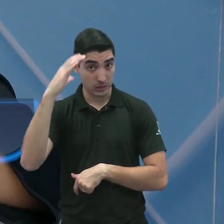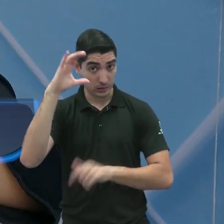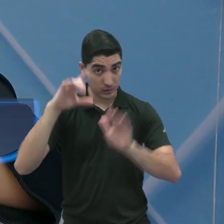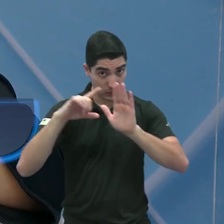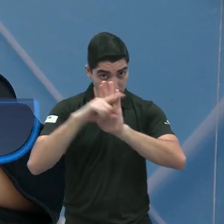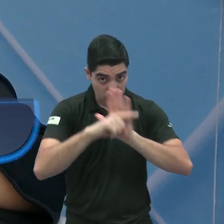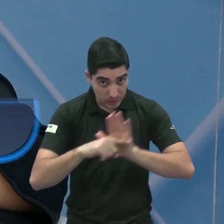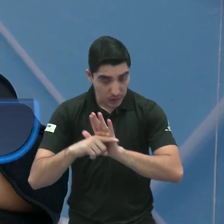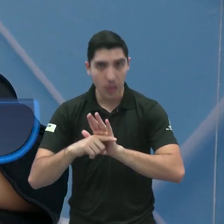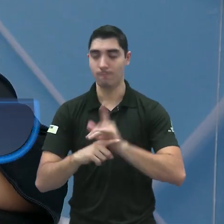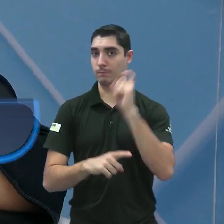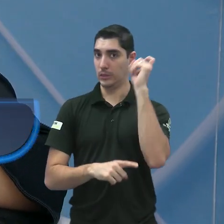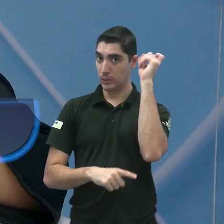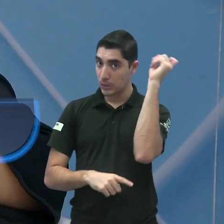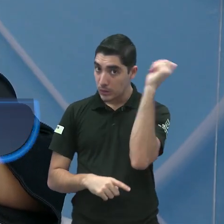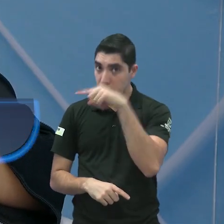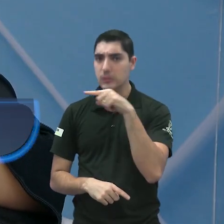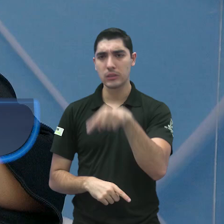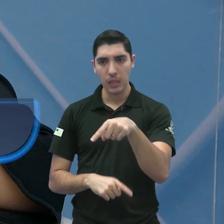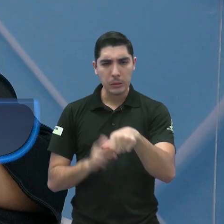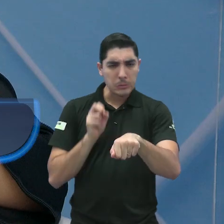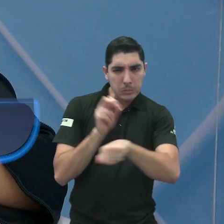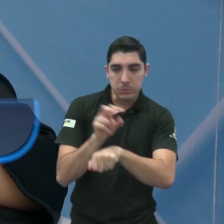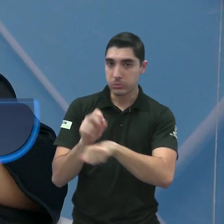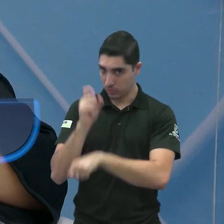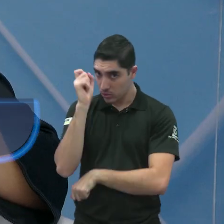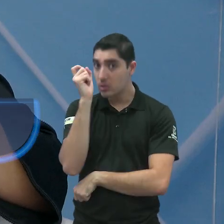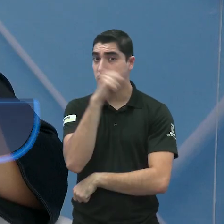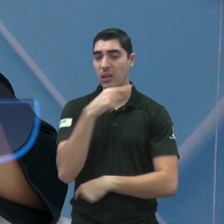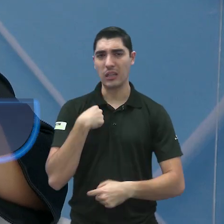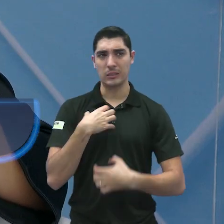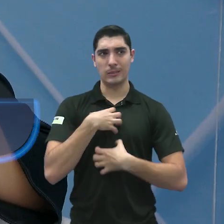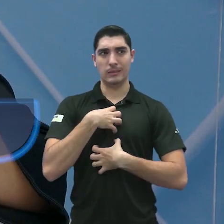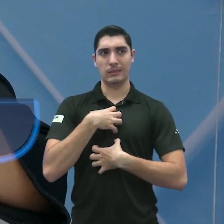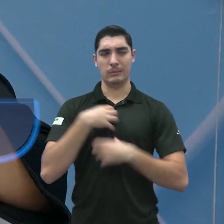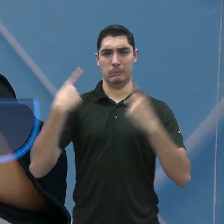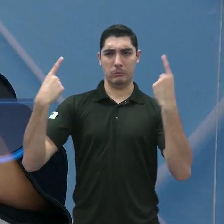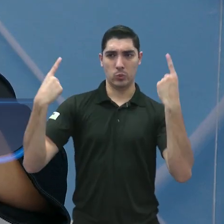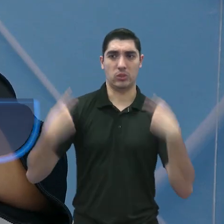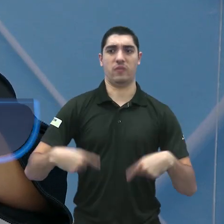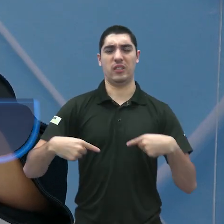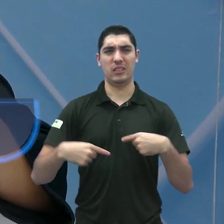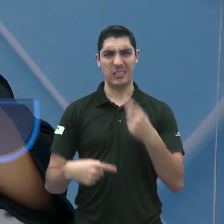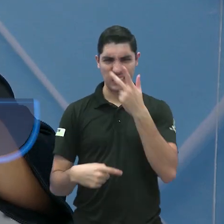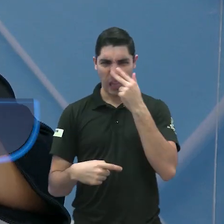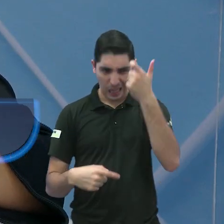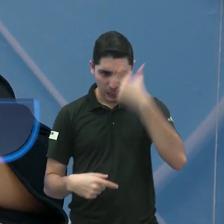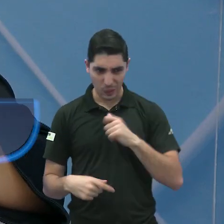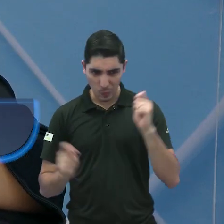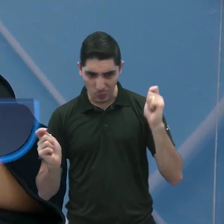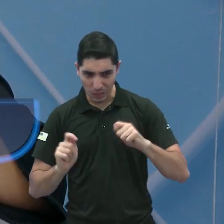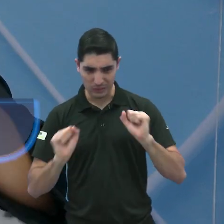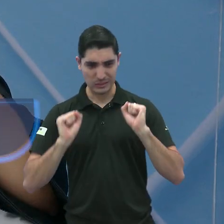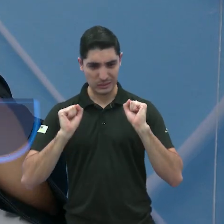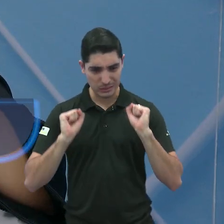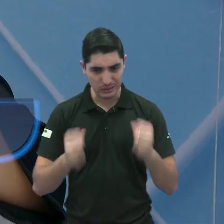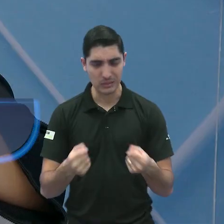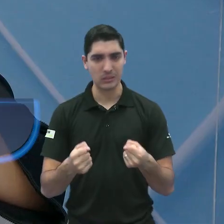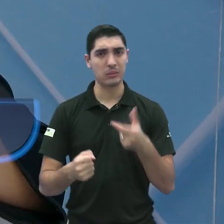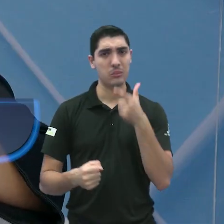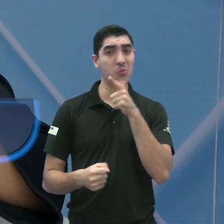ambiente sabe. Então, muitas vezes eu me questionava se eu ia conseguir ter o meu próprio espaço desse ambiente